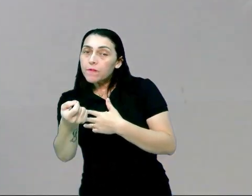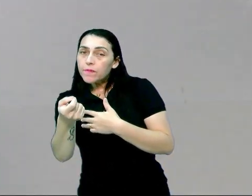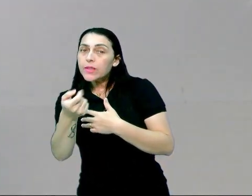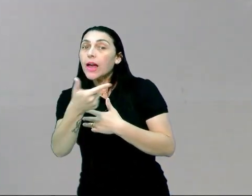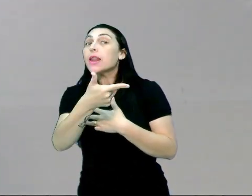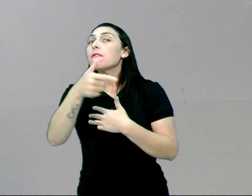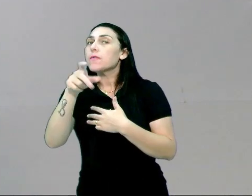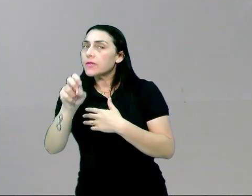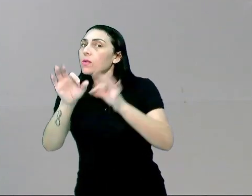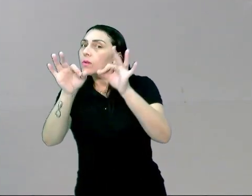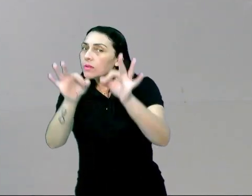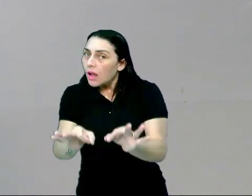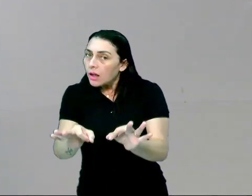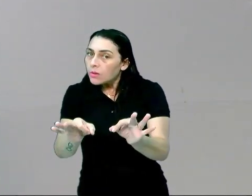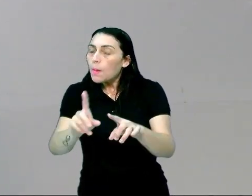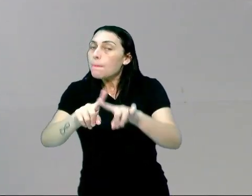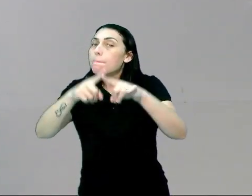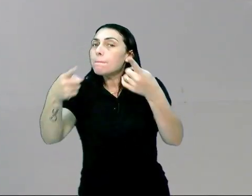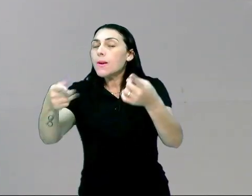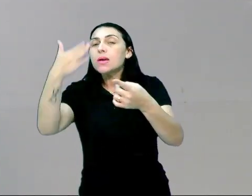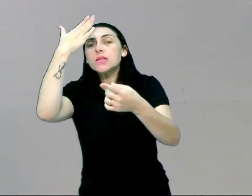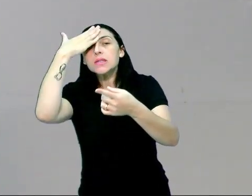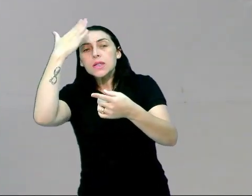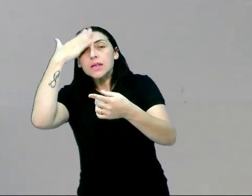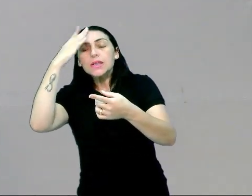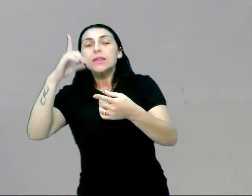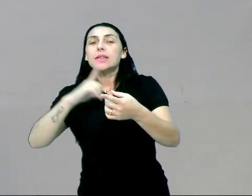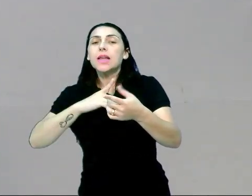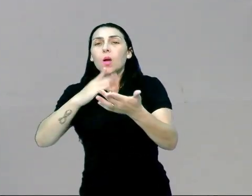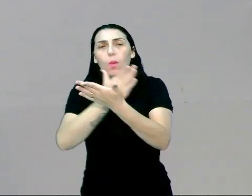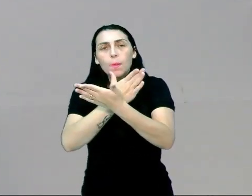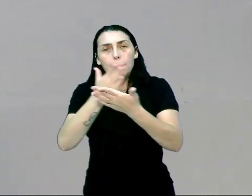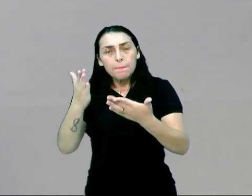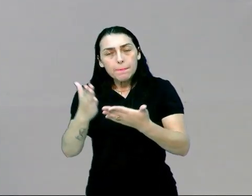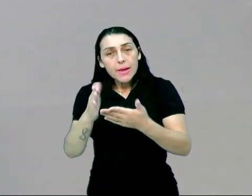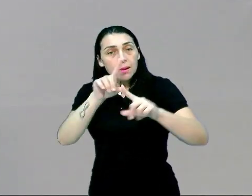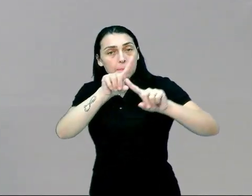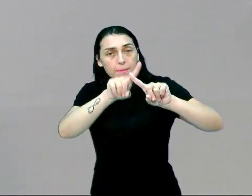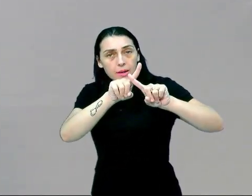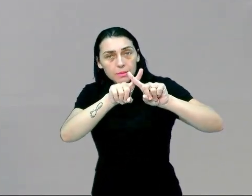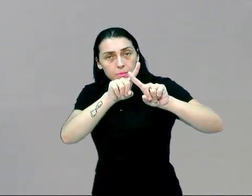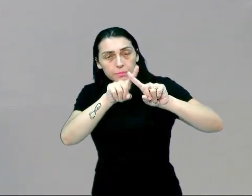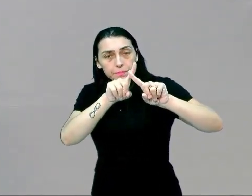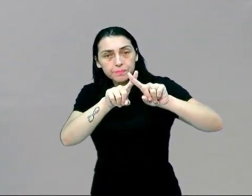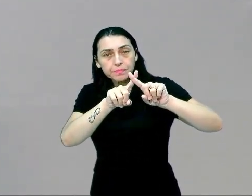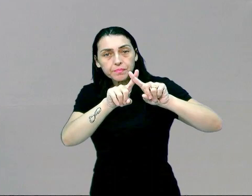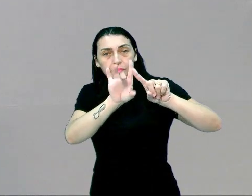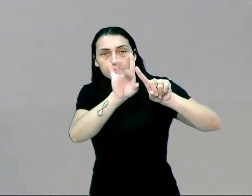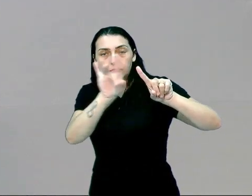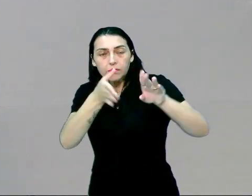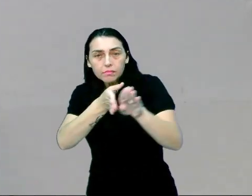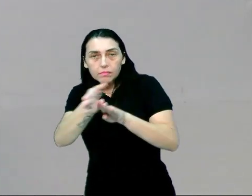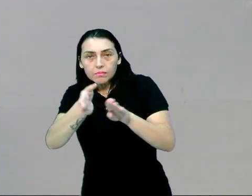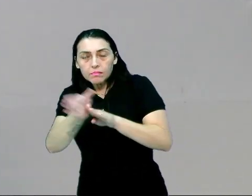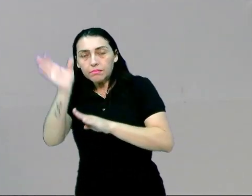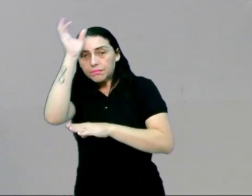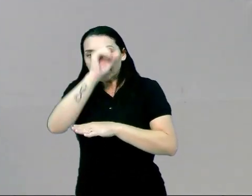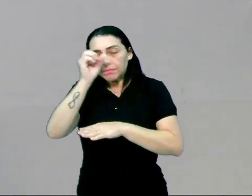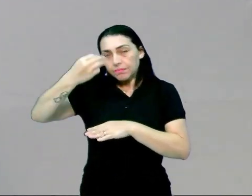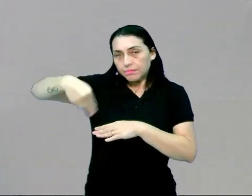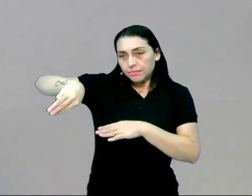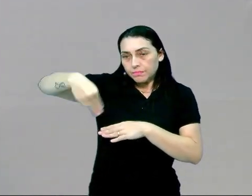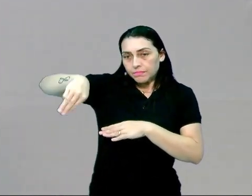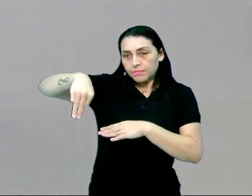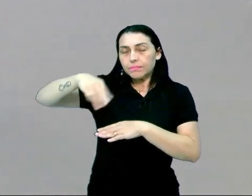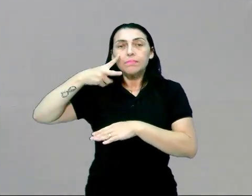daria 25, certo? Certo, mas a gente sabe que a gente começa pela multiplicação. Veja que são todas instruções que a gente aprende em matemática.